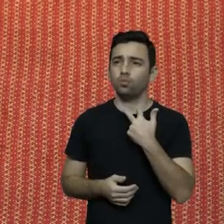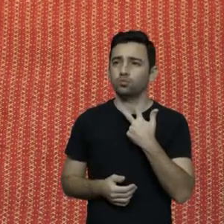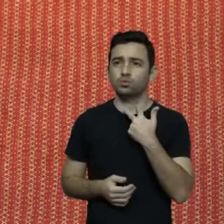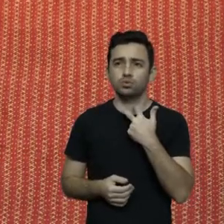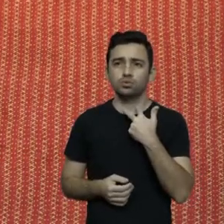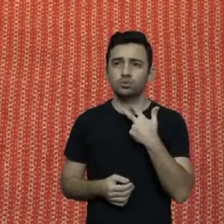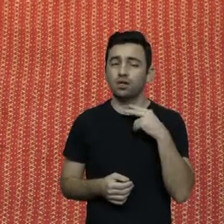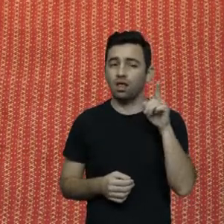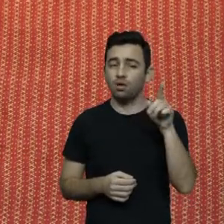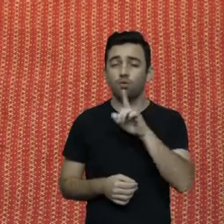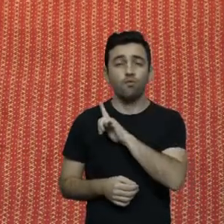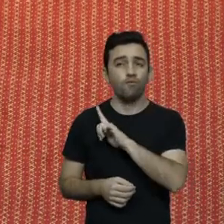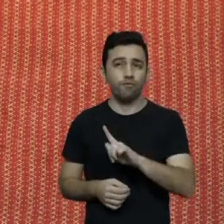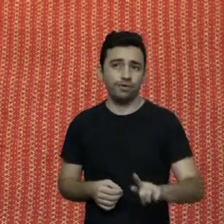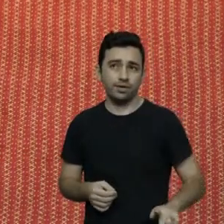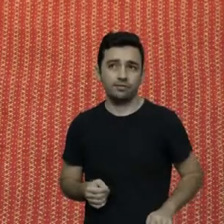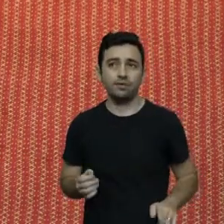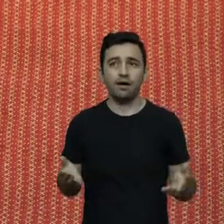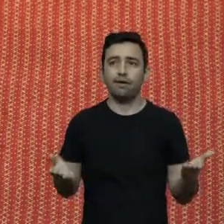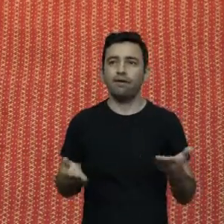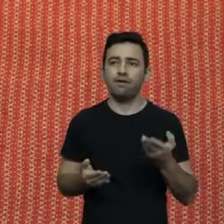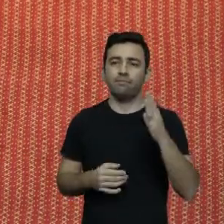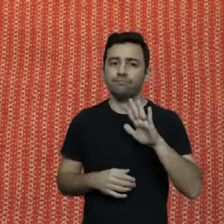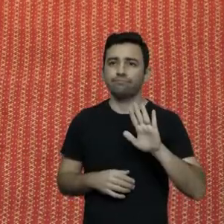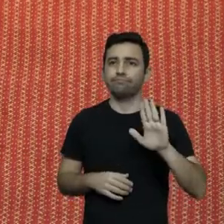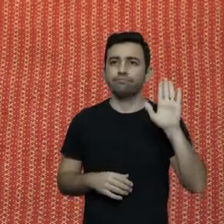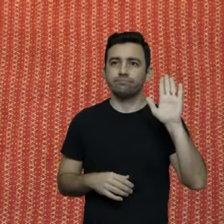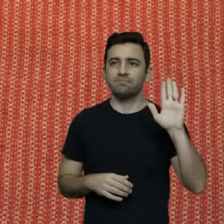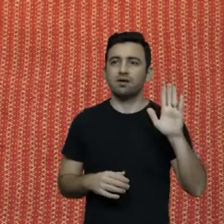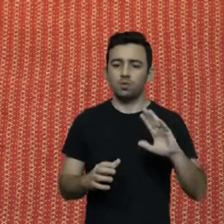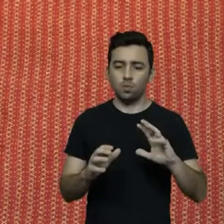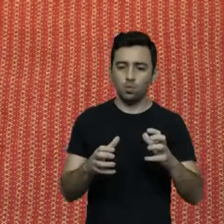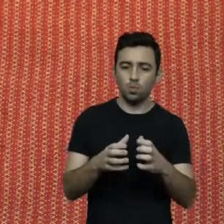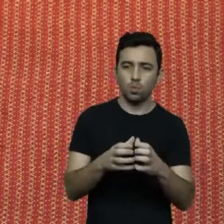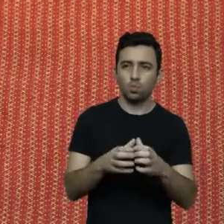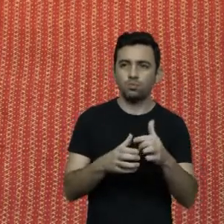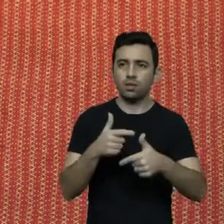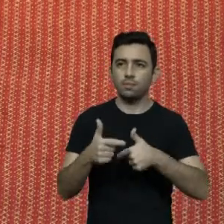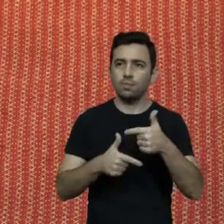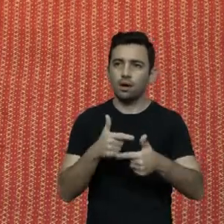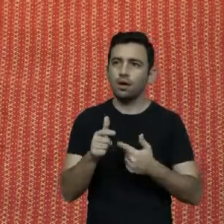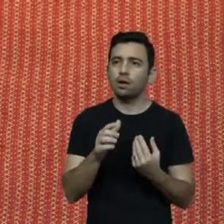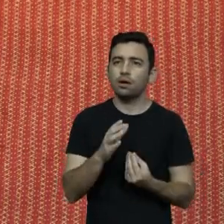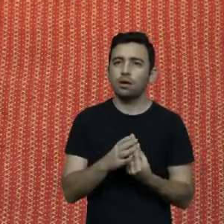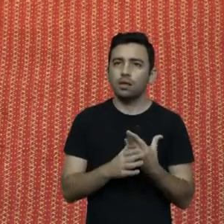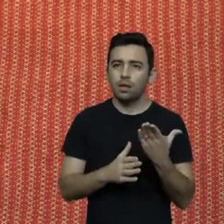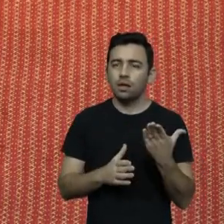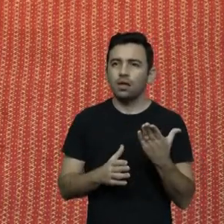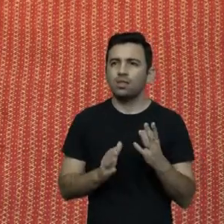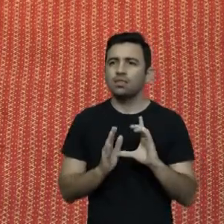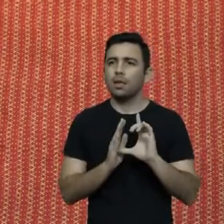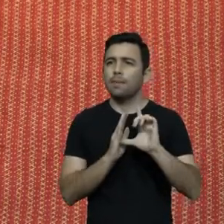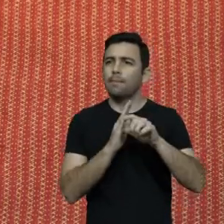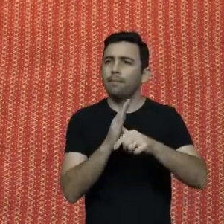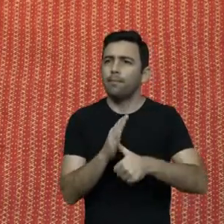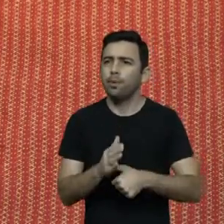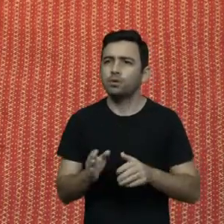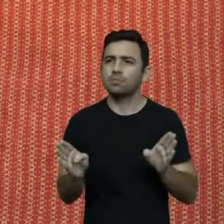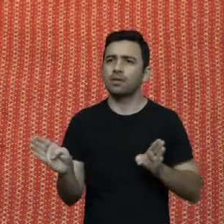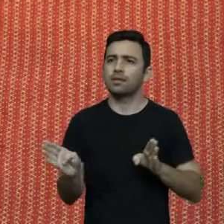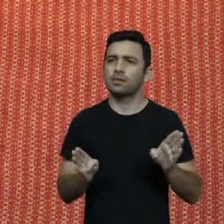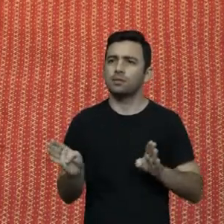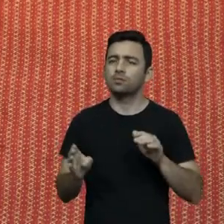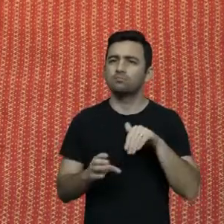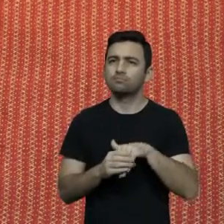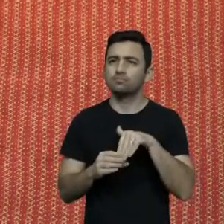disso o governo se comprometeu a criar esse grupo de trabalho assinando pós período eleitoral para a